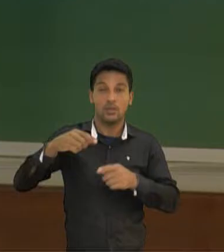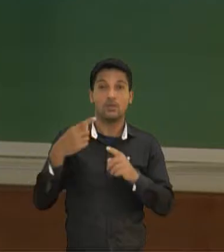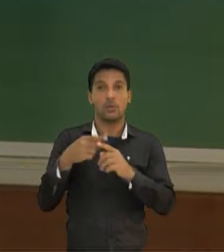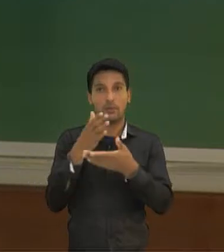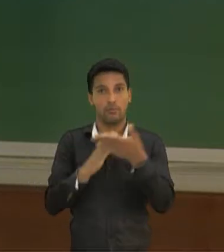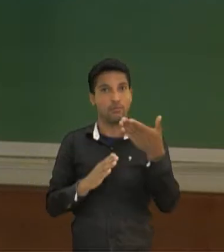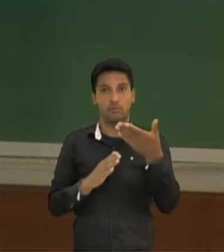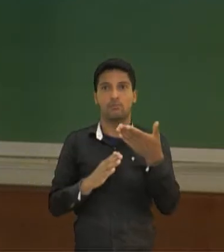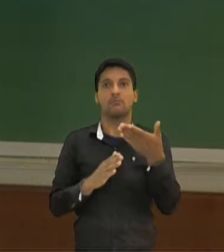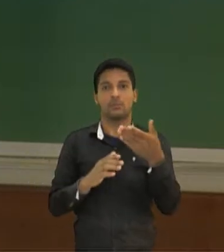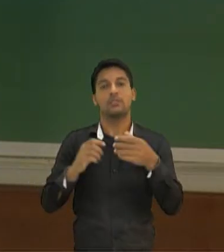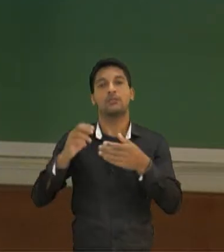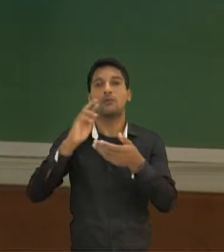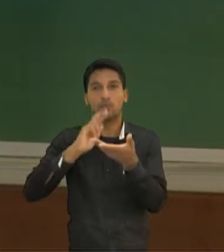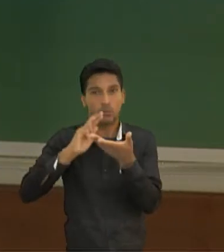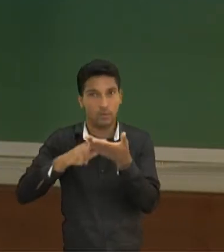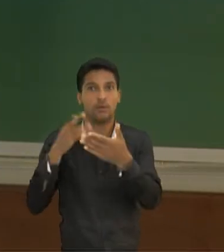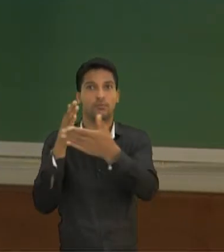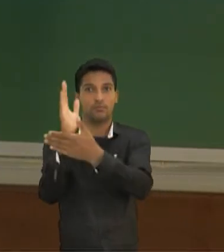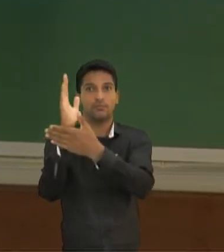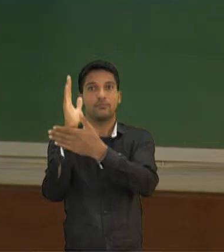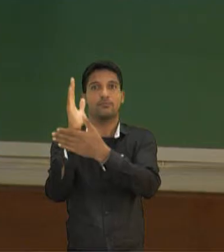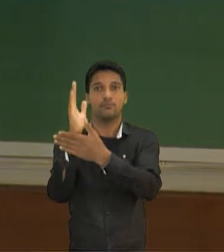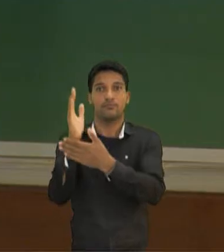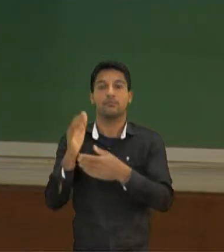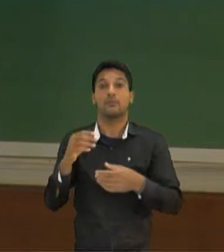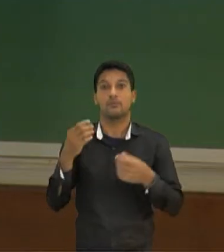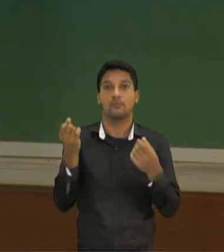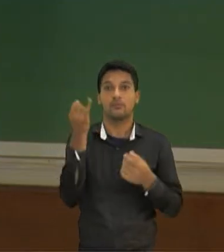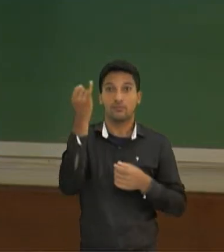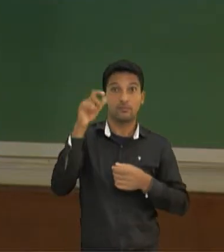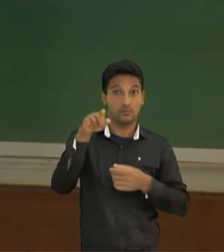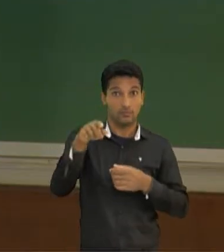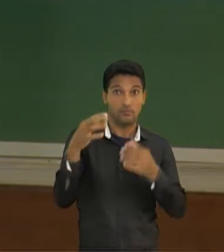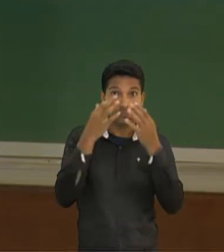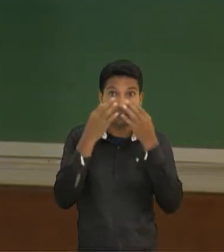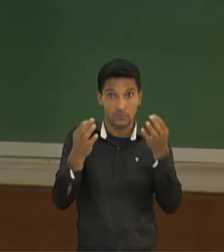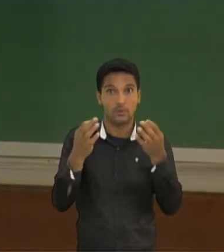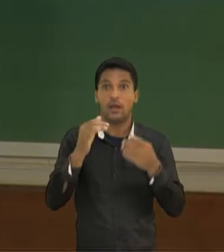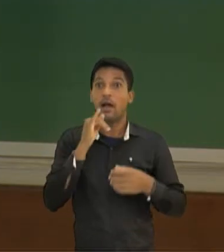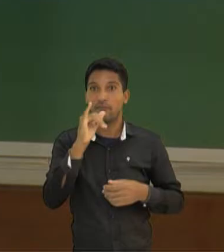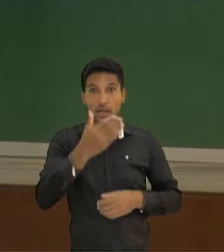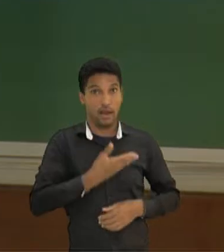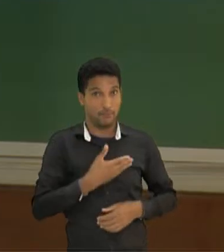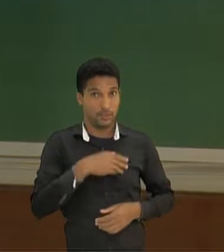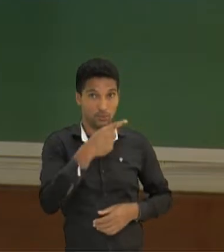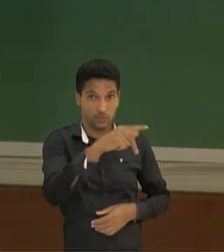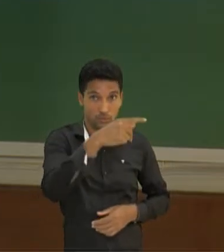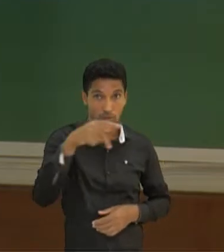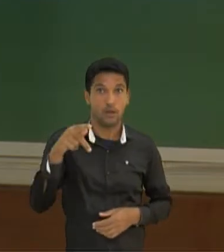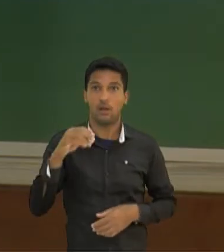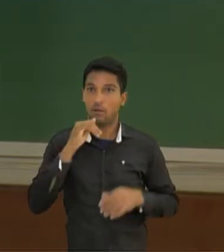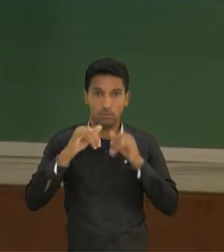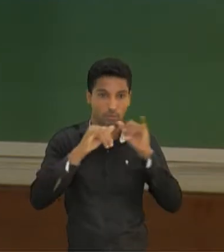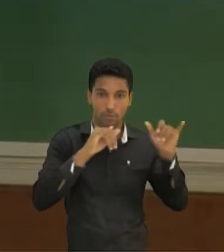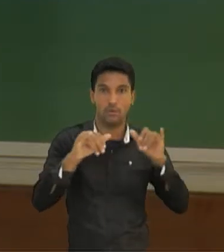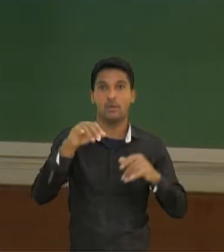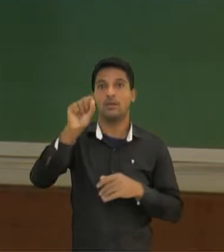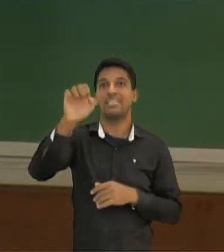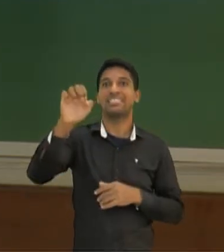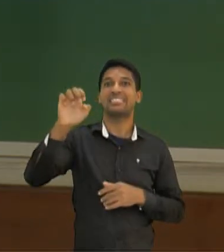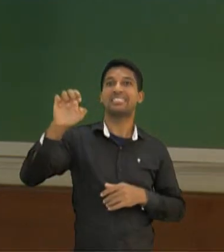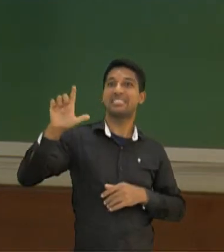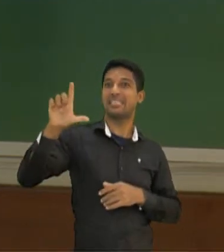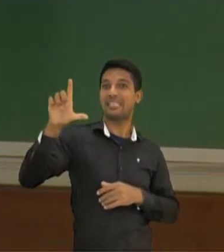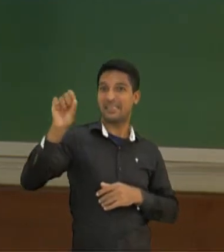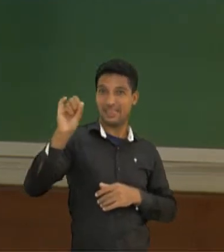sejam aprovados. Então é importante vocês estarem atentos, avisarem aos colegas de vocês que nós estamos aí nesse momento de recuperação,